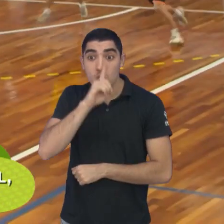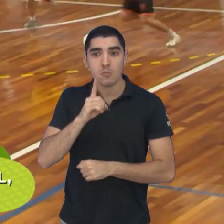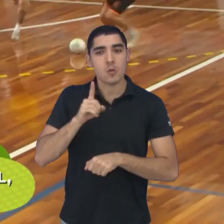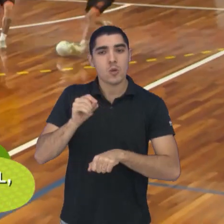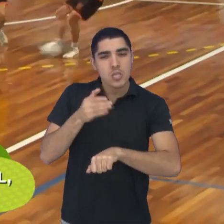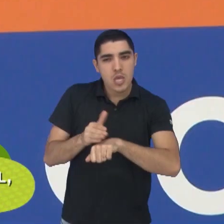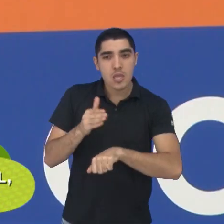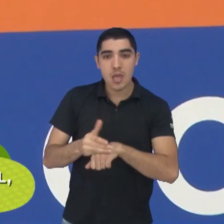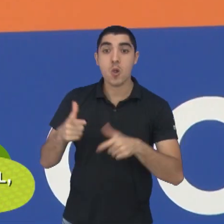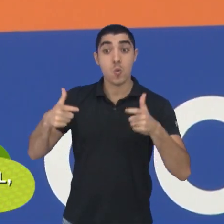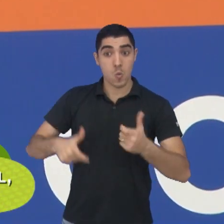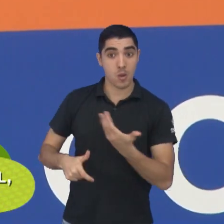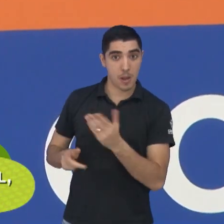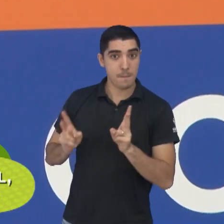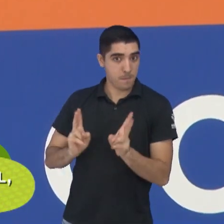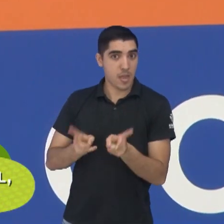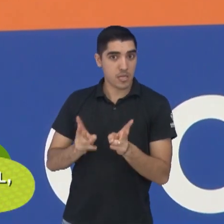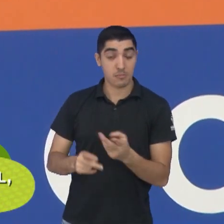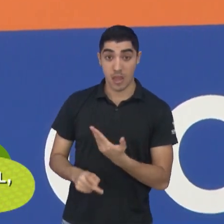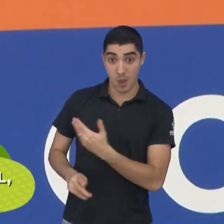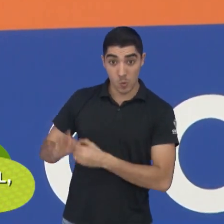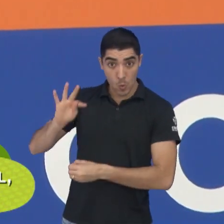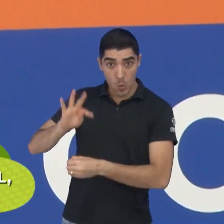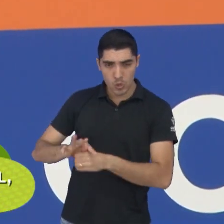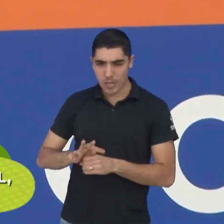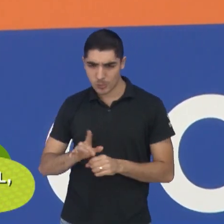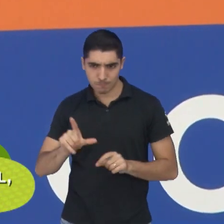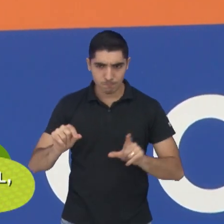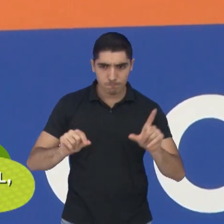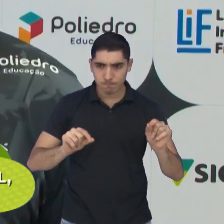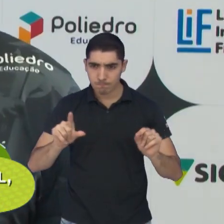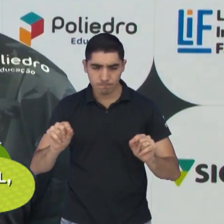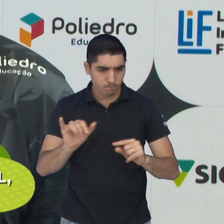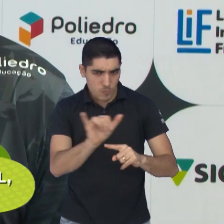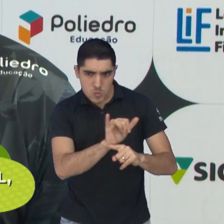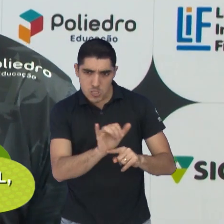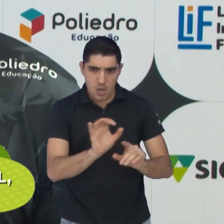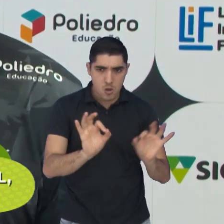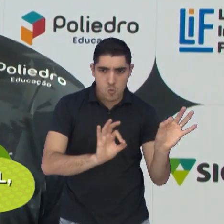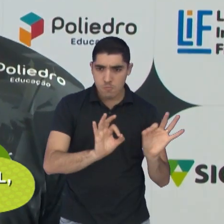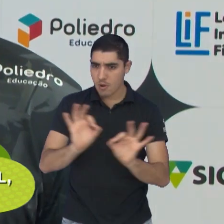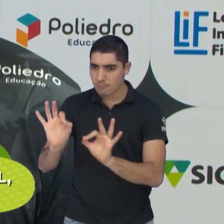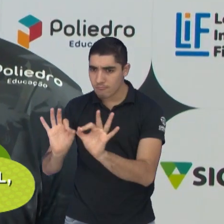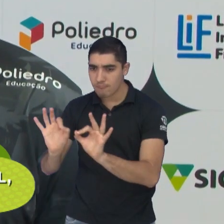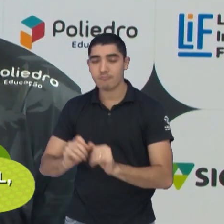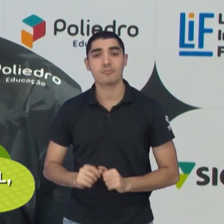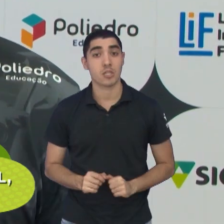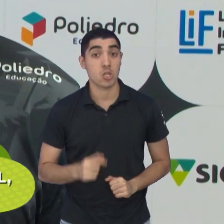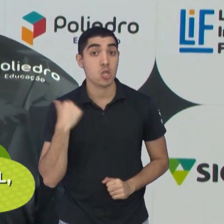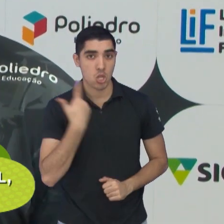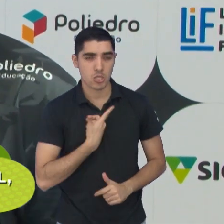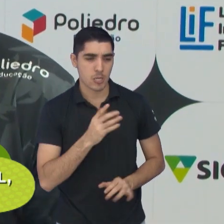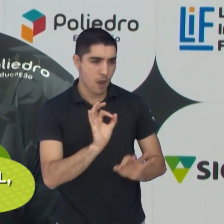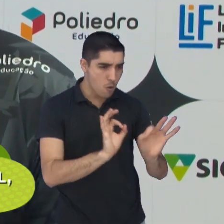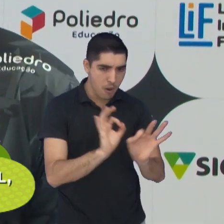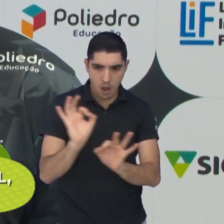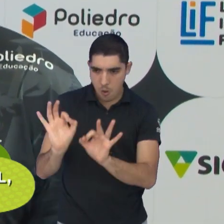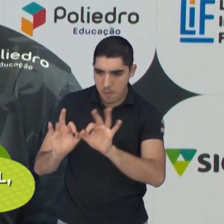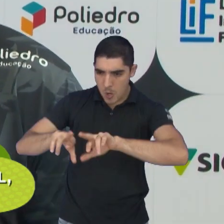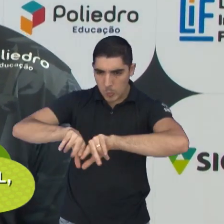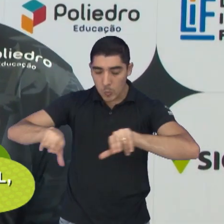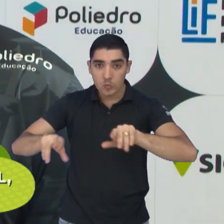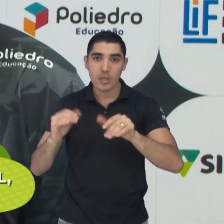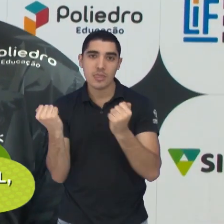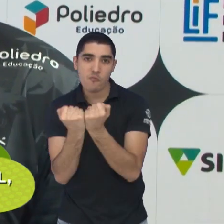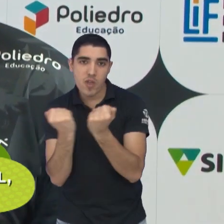palco do jogo. Momento do treinador fazer os últimos ajustes. Estou ajustando alguns detalhes de defesa, que a gente vem tomando alguns gols que vem